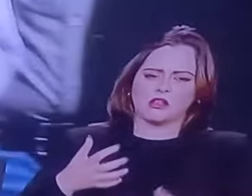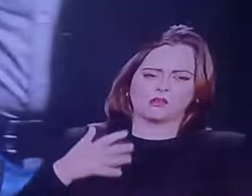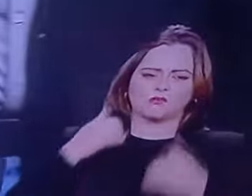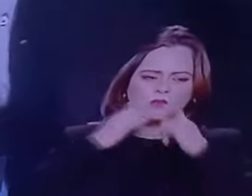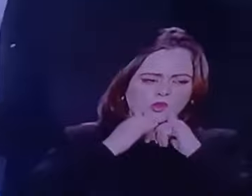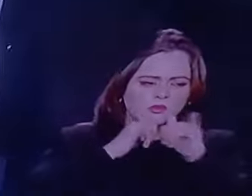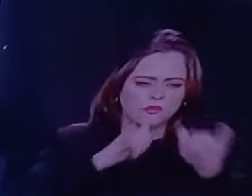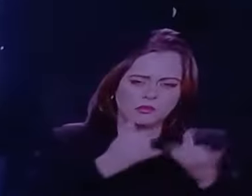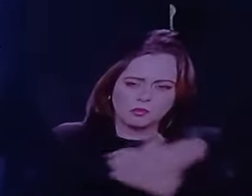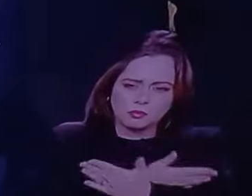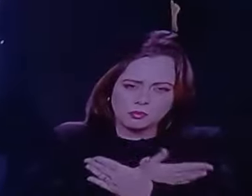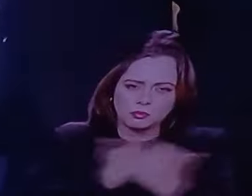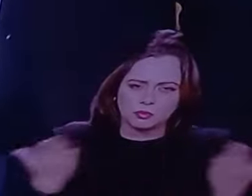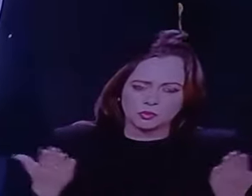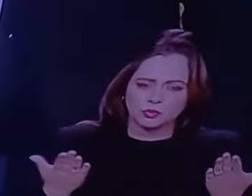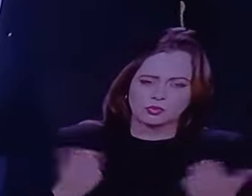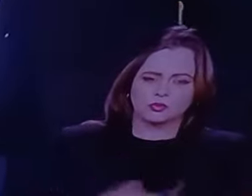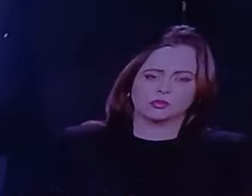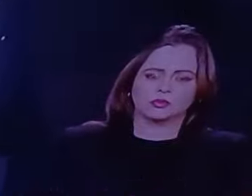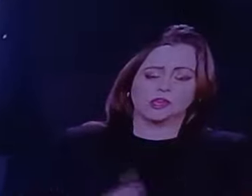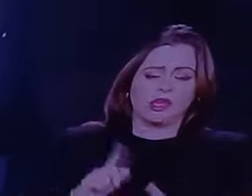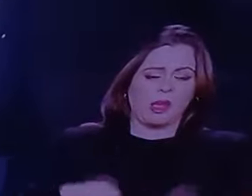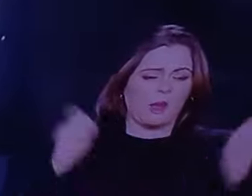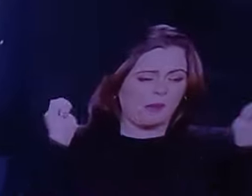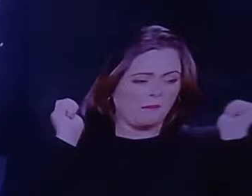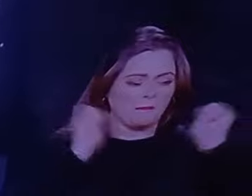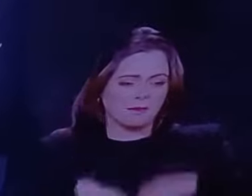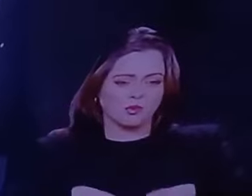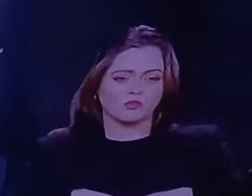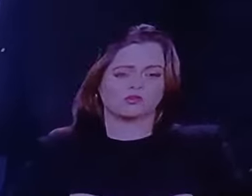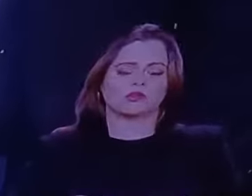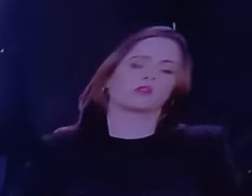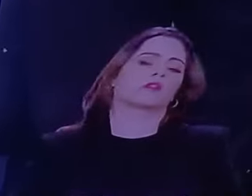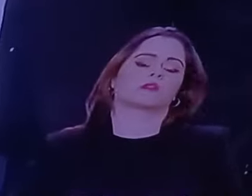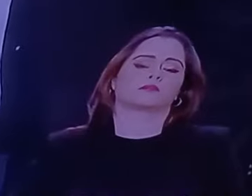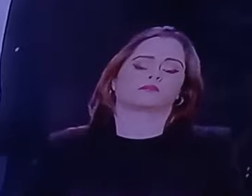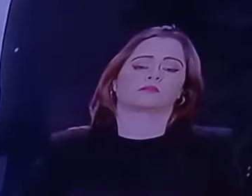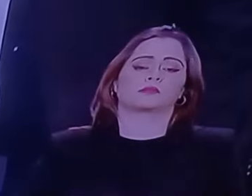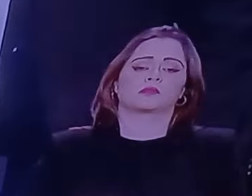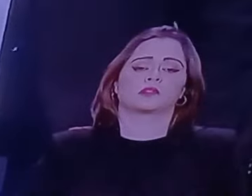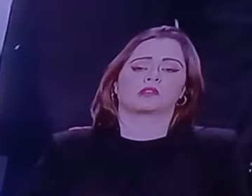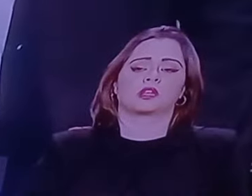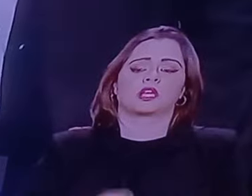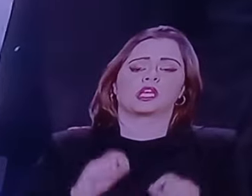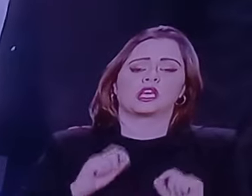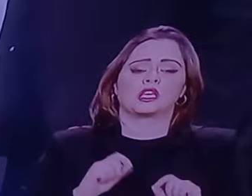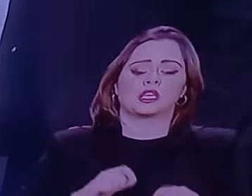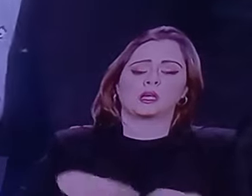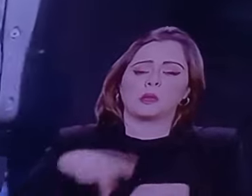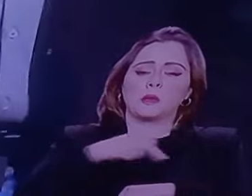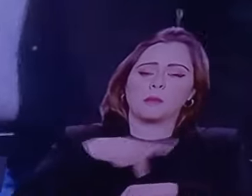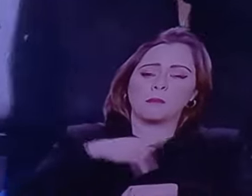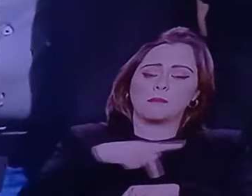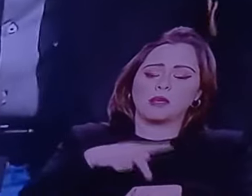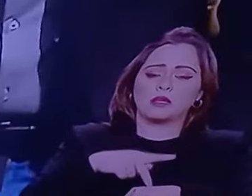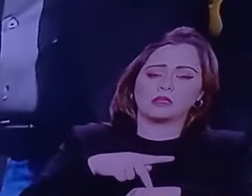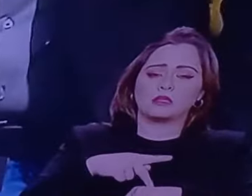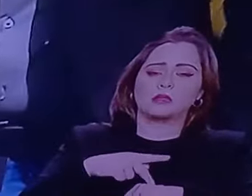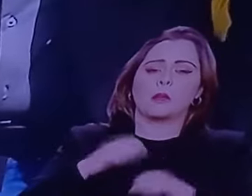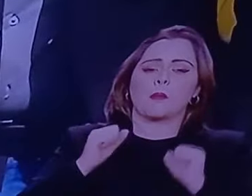vocês é a de provar outra vez que esse país pode voltar a ser